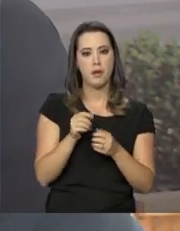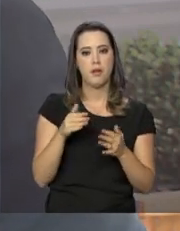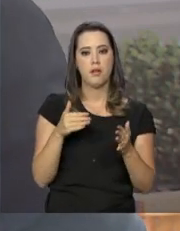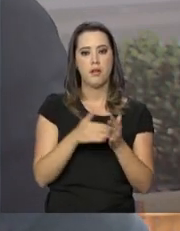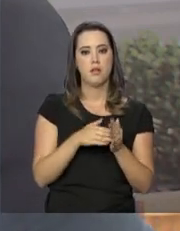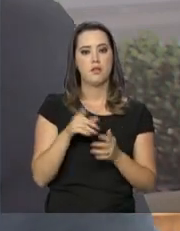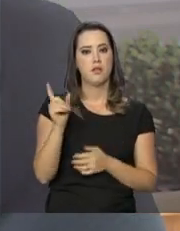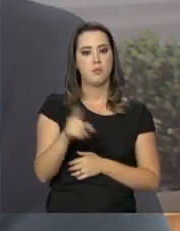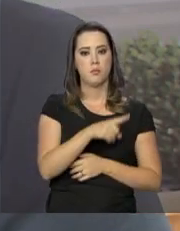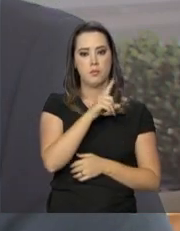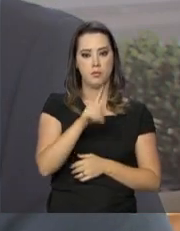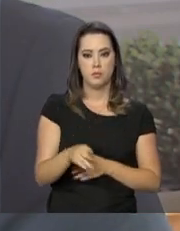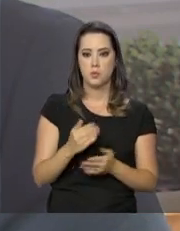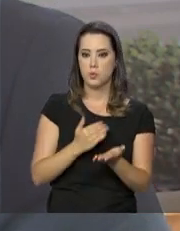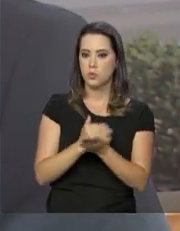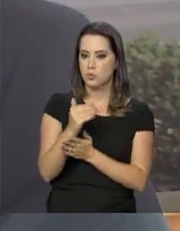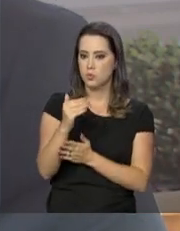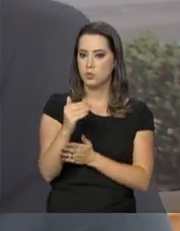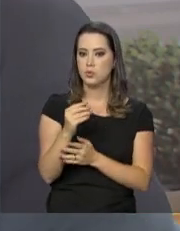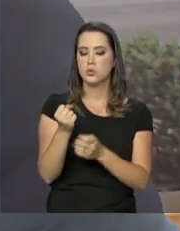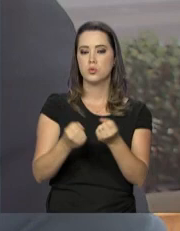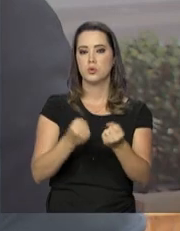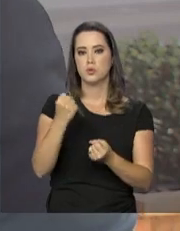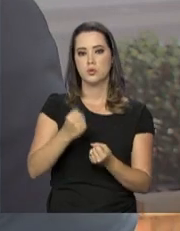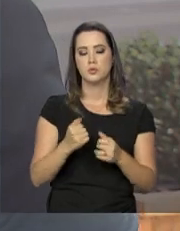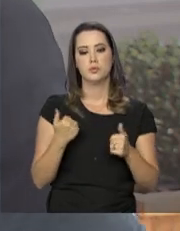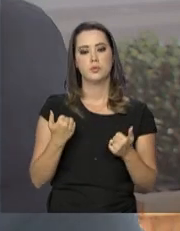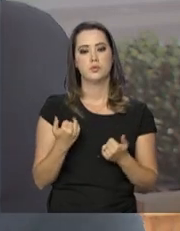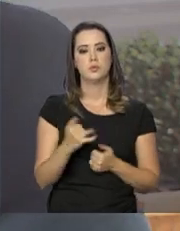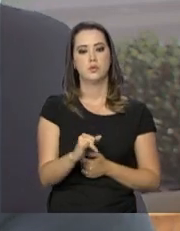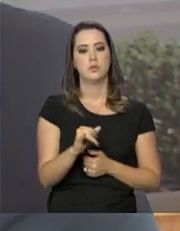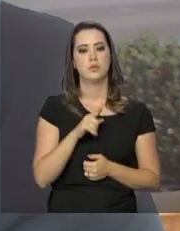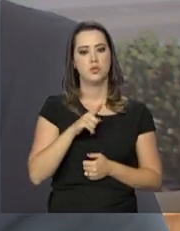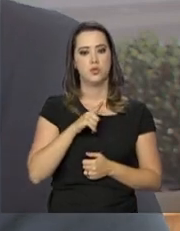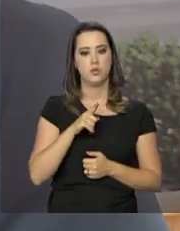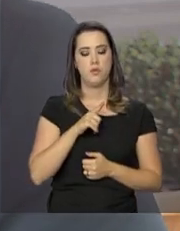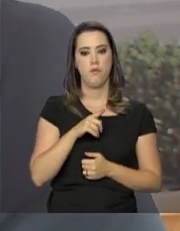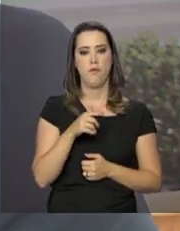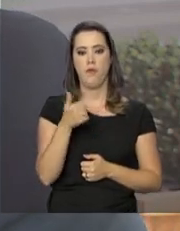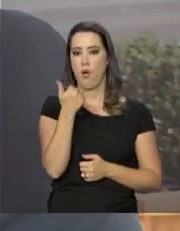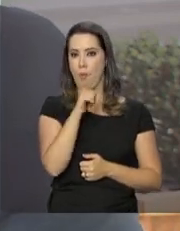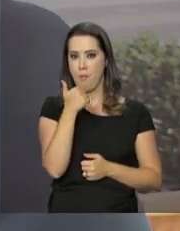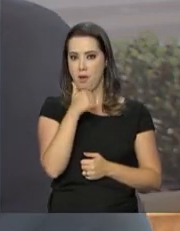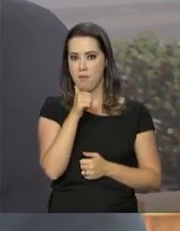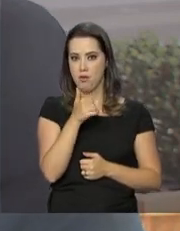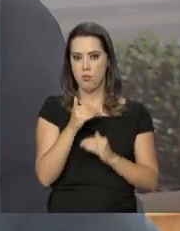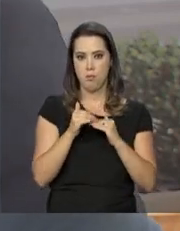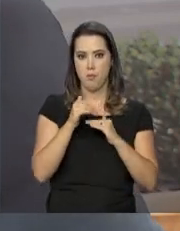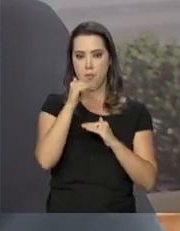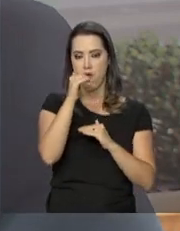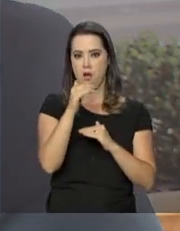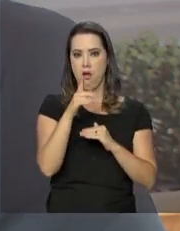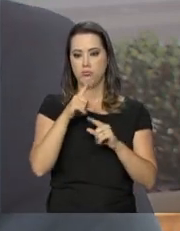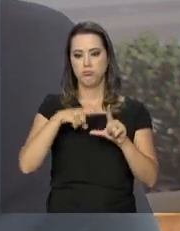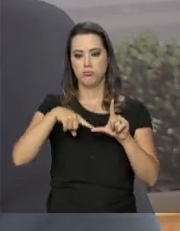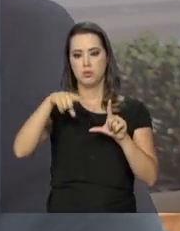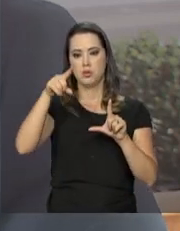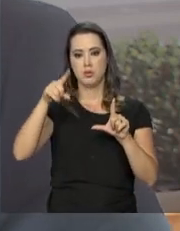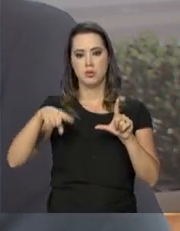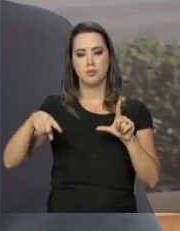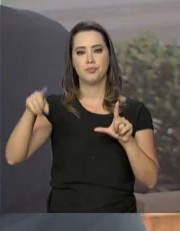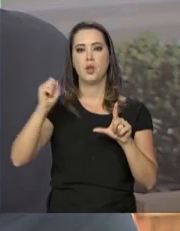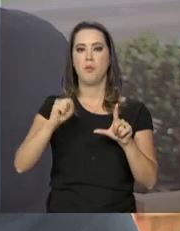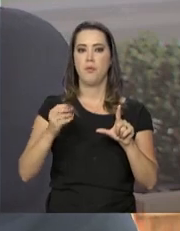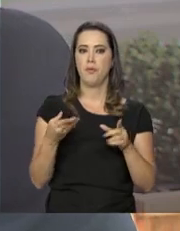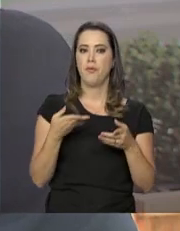para proibir que ele dirija. E no caso, se ele tiver com teor alcoólico, que a lei considere como delituoso, ele vai ser